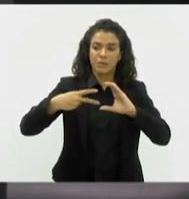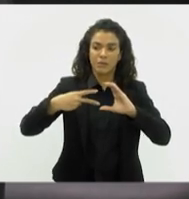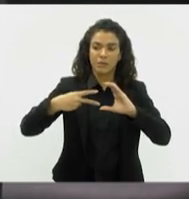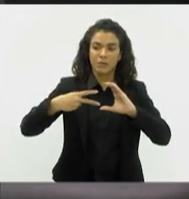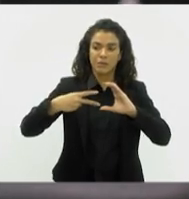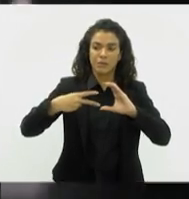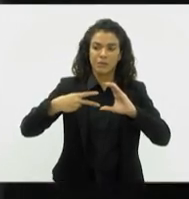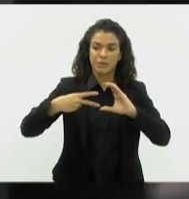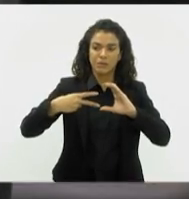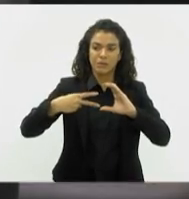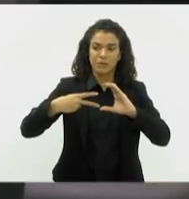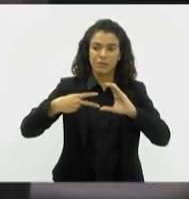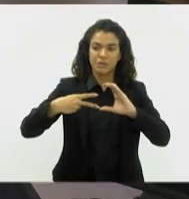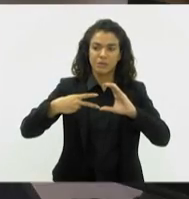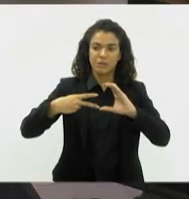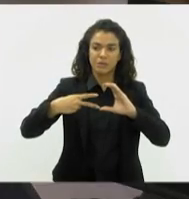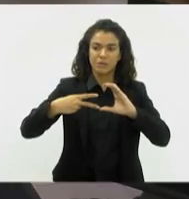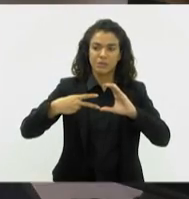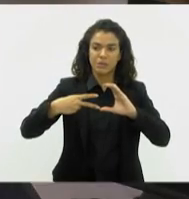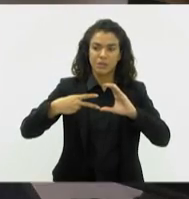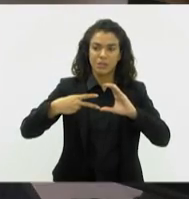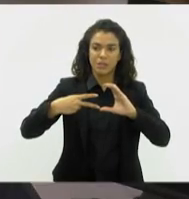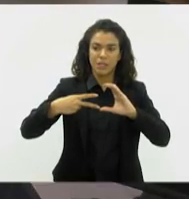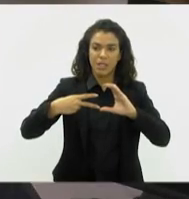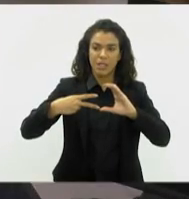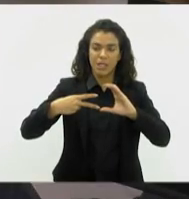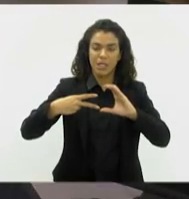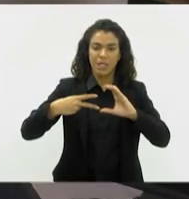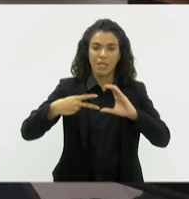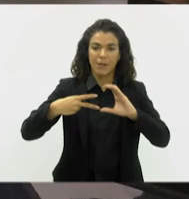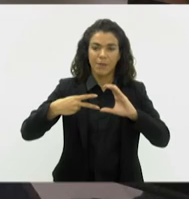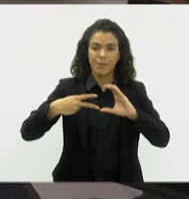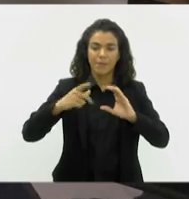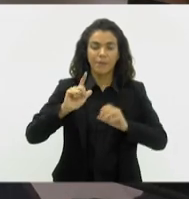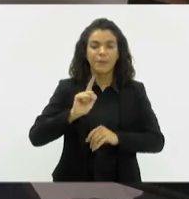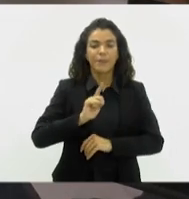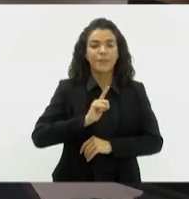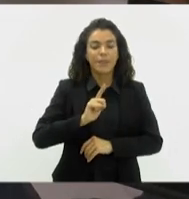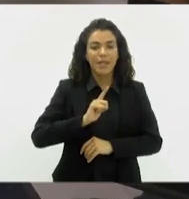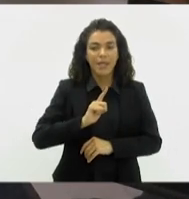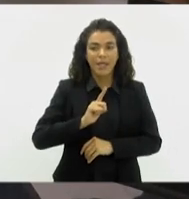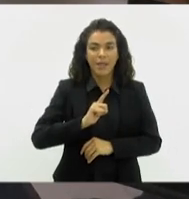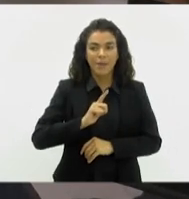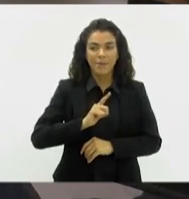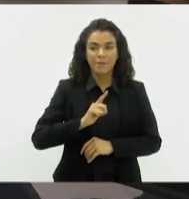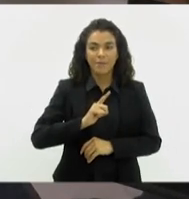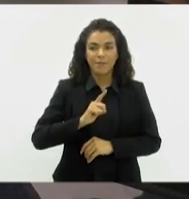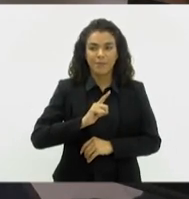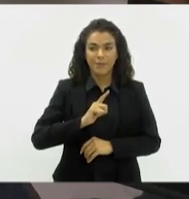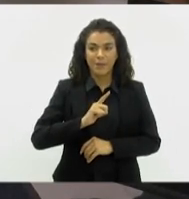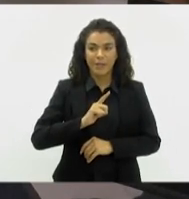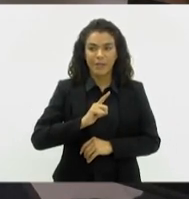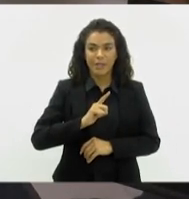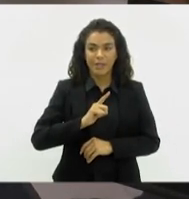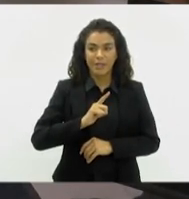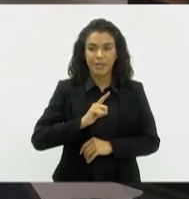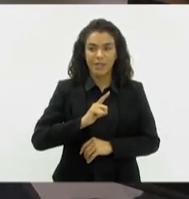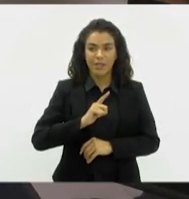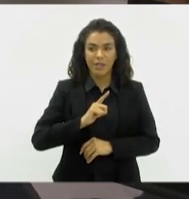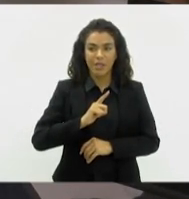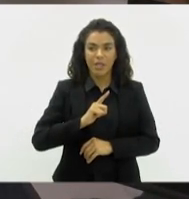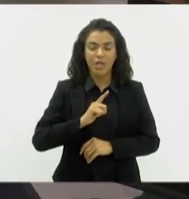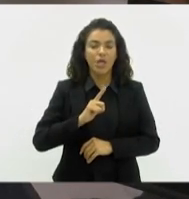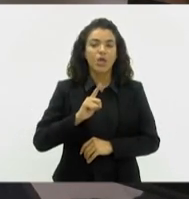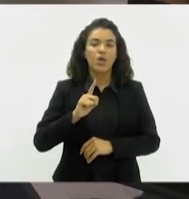Dani? Sim, posso explicar para você. E na festa de lançamento? Existe um coletivo de deputados chamado Eu Sou Eu, no a qual Ferrugem. Eu sou um